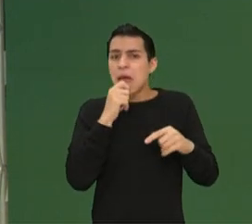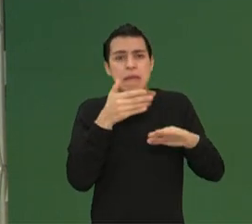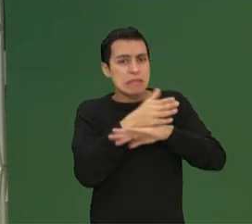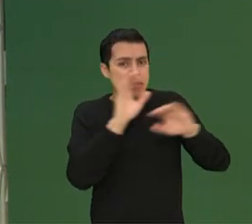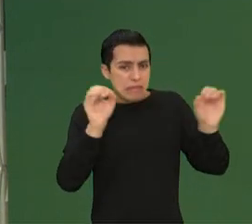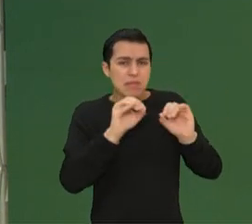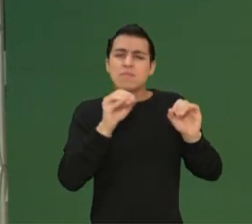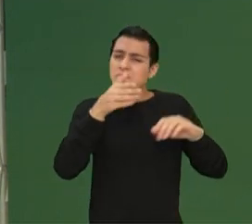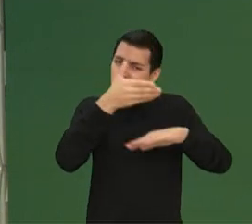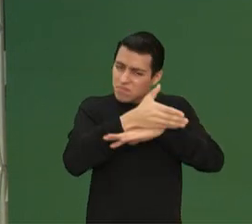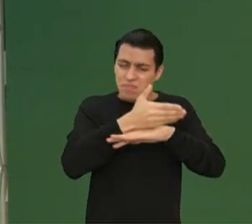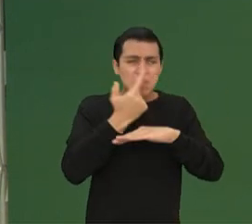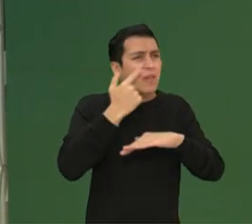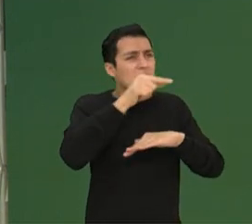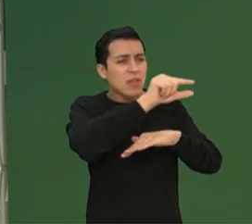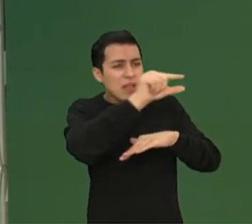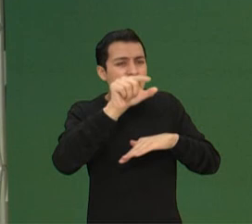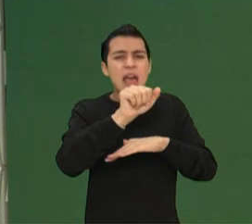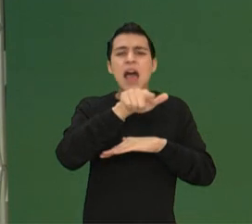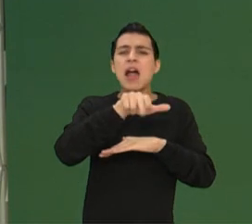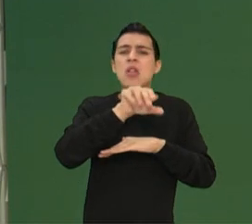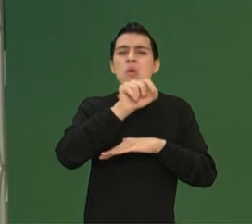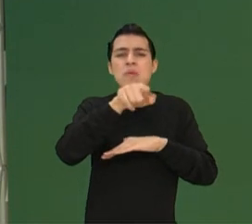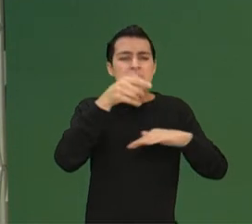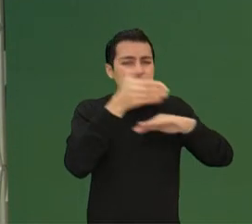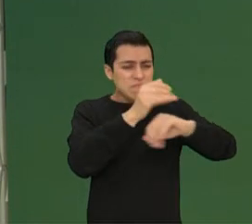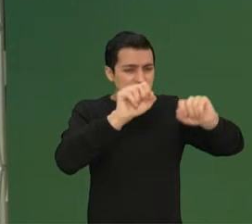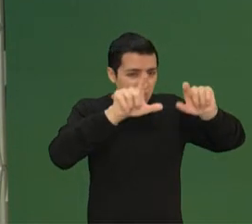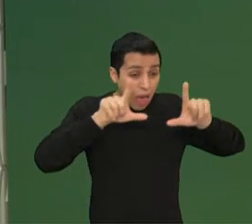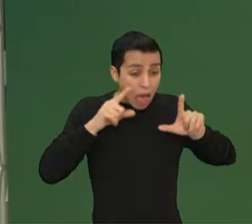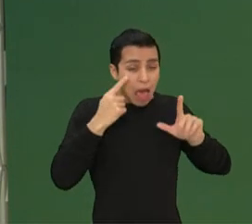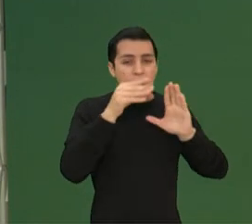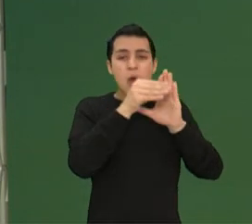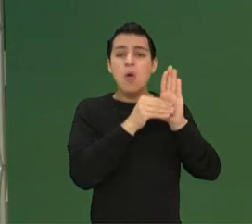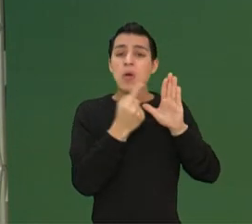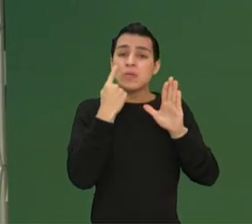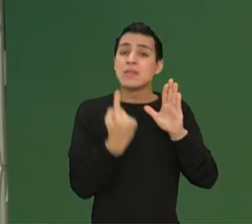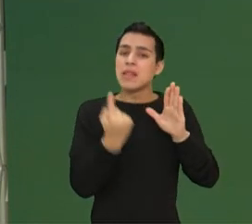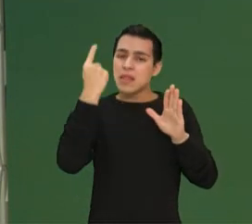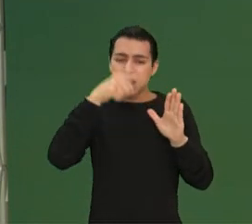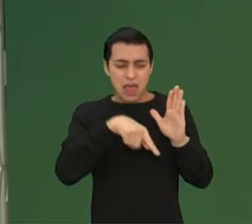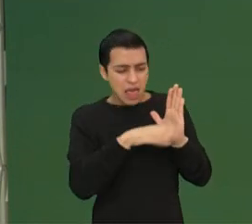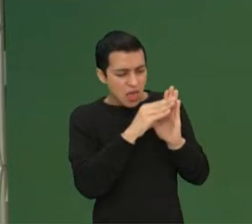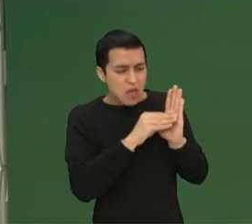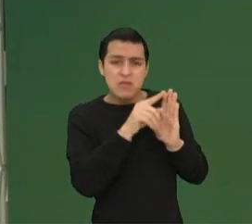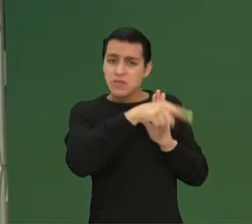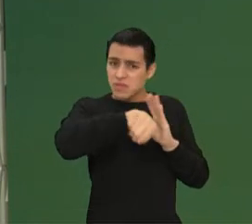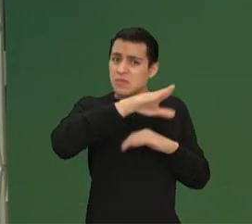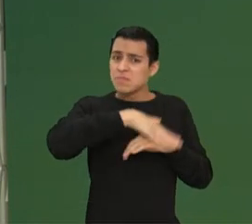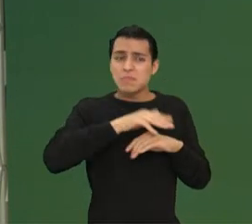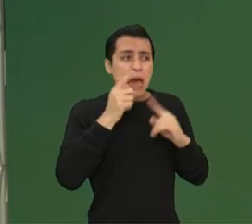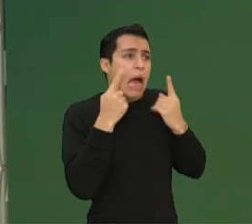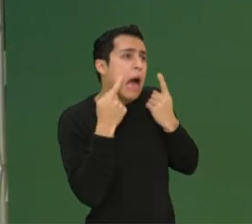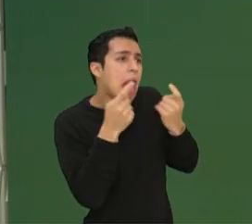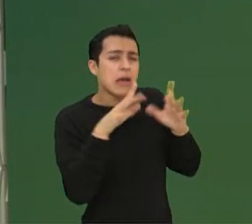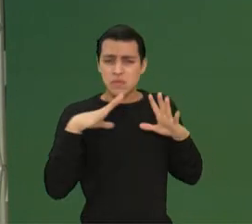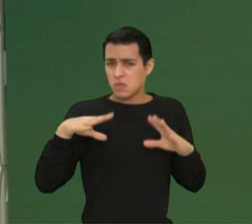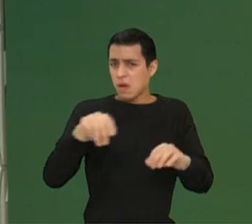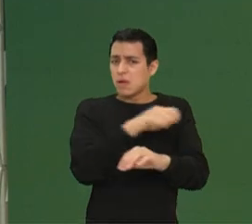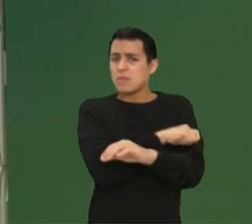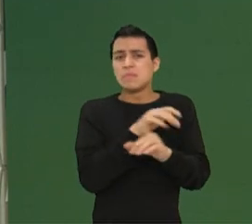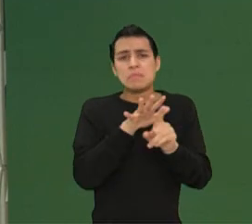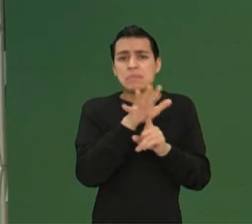acesse e verifique a aba Alunos para ver os conteúdos que tem. Lá são conteúdos de interesse de todos os